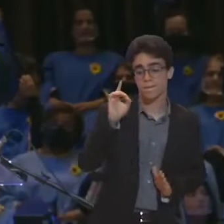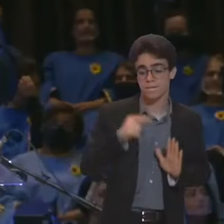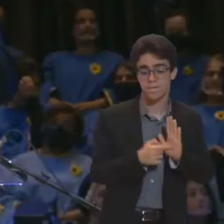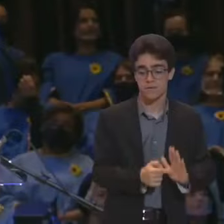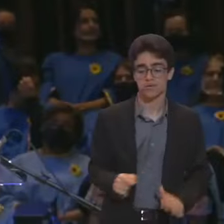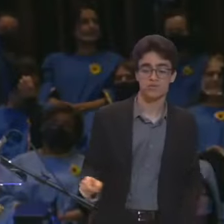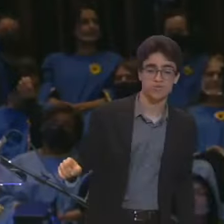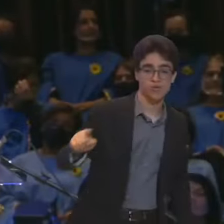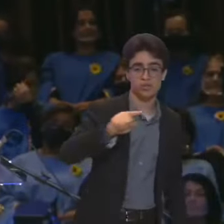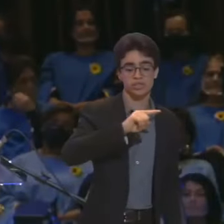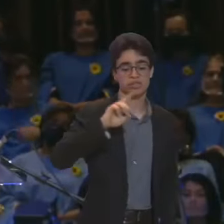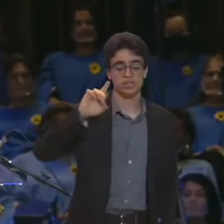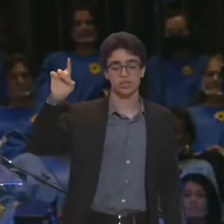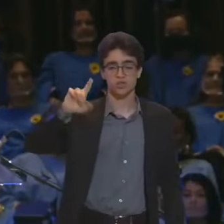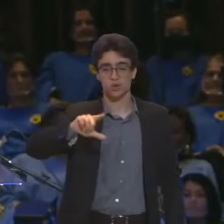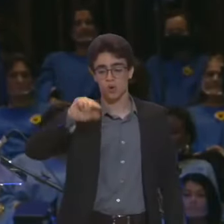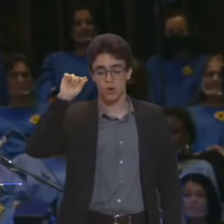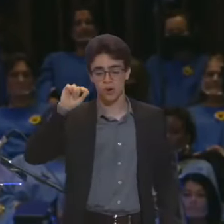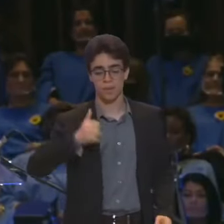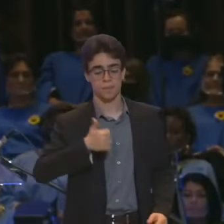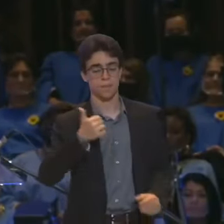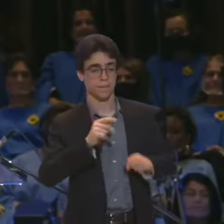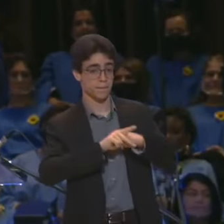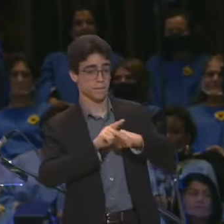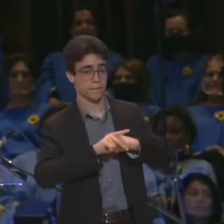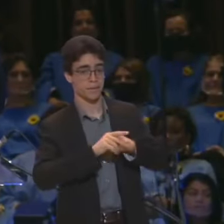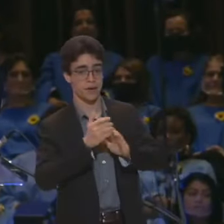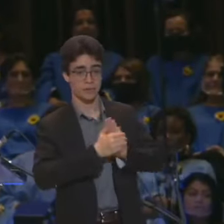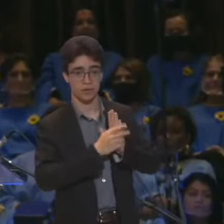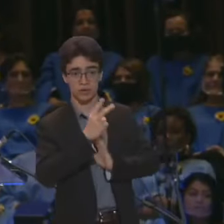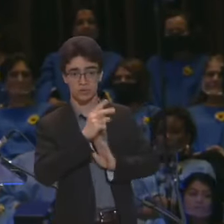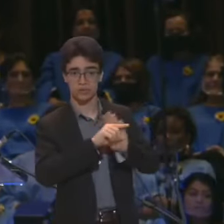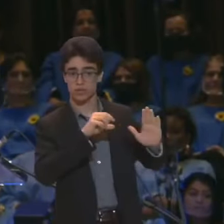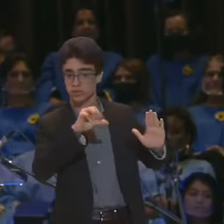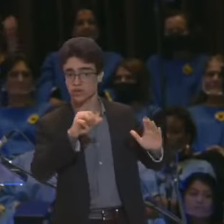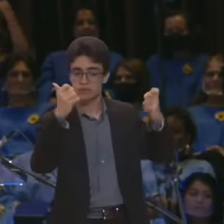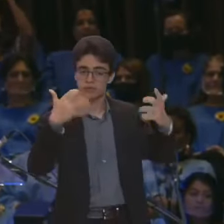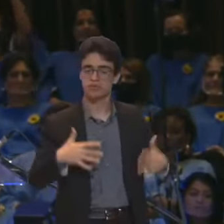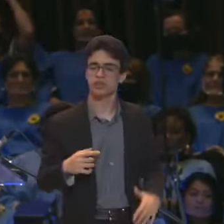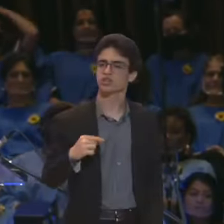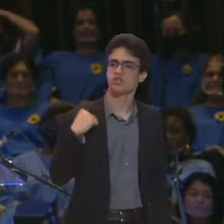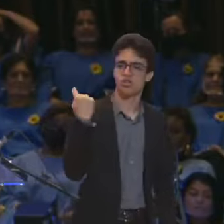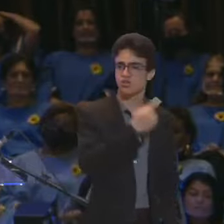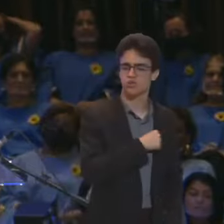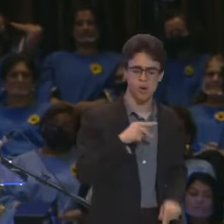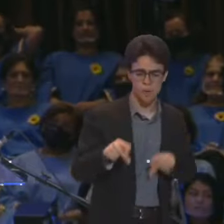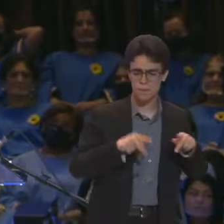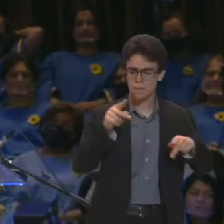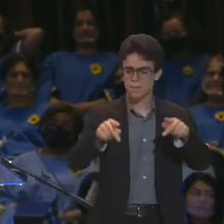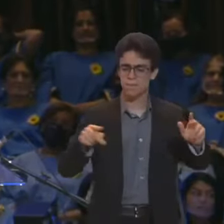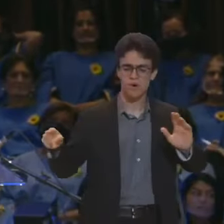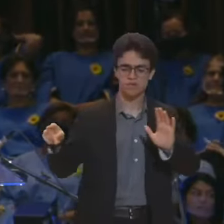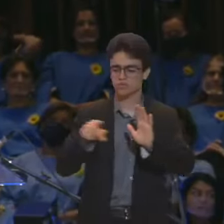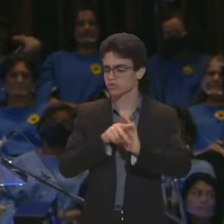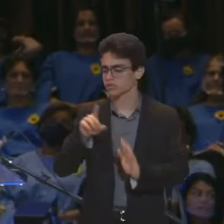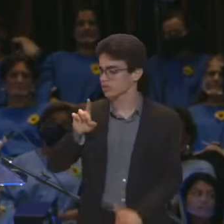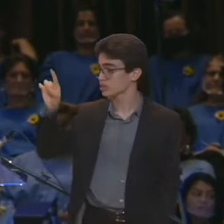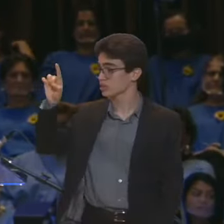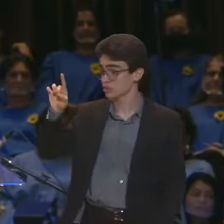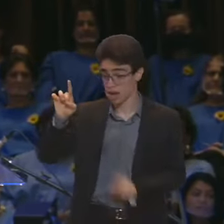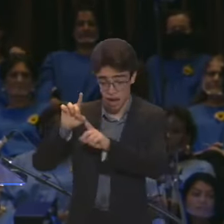eleita. Versículo 9. 1 Pedro 2, 9. Nação santa. Povo de propriedade exclusiva de Deus.